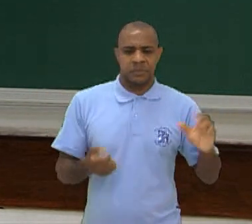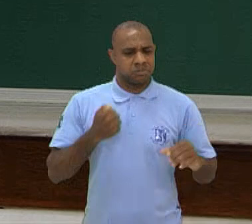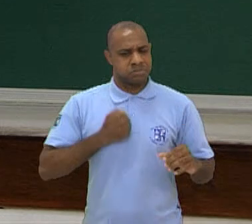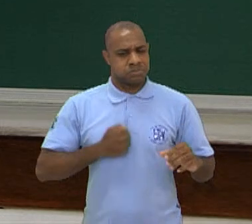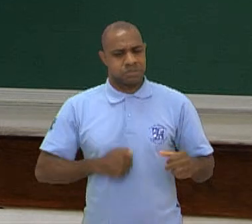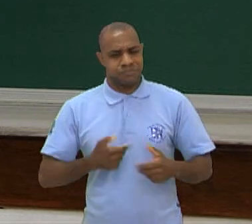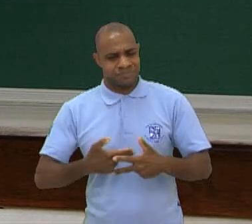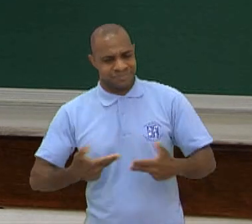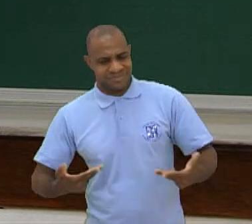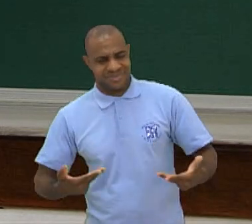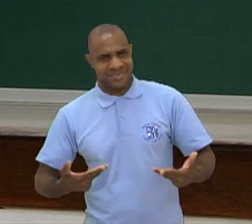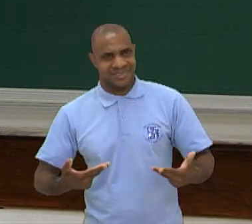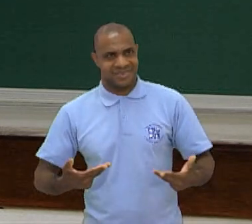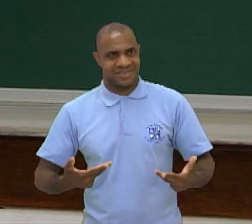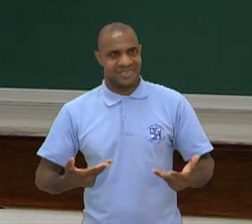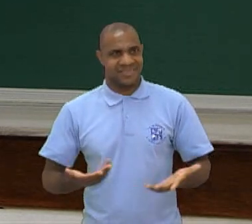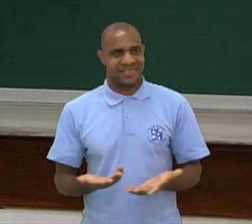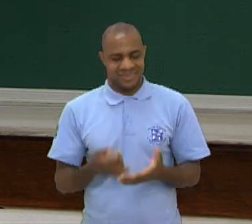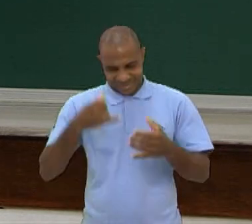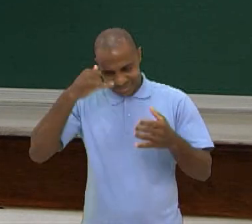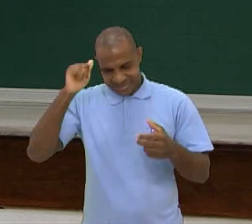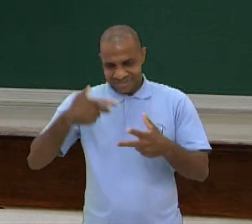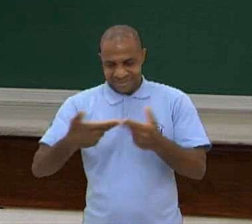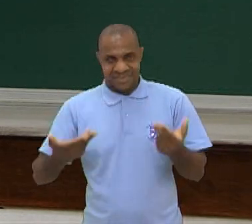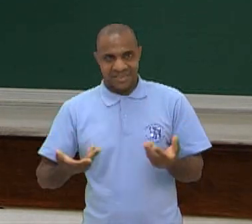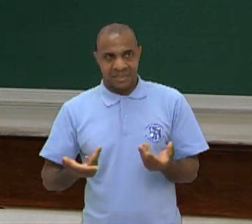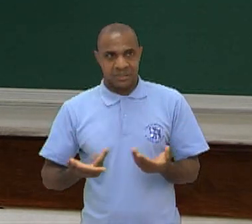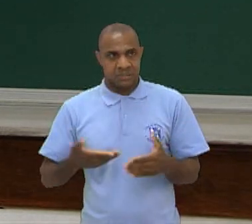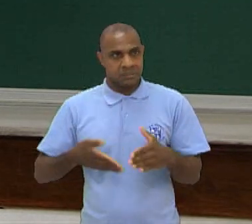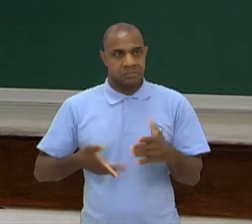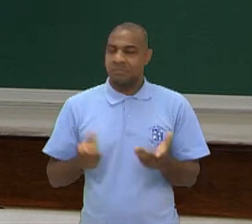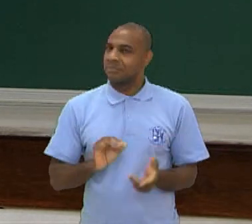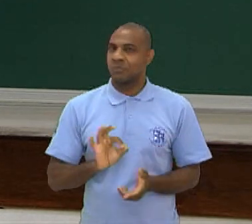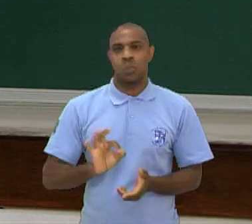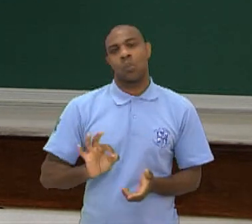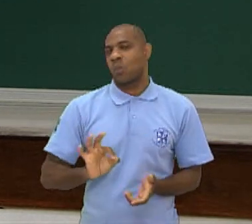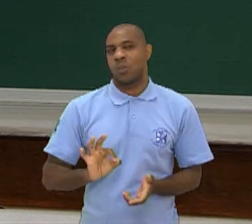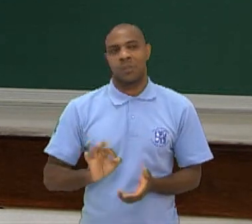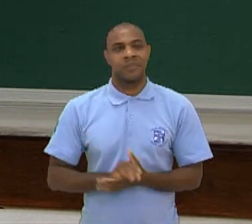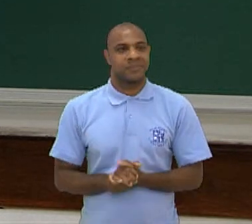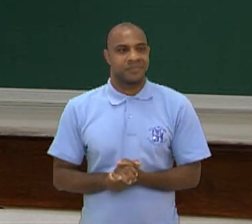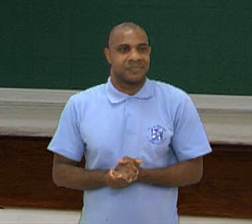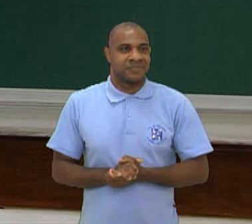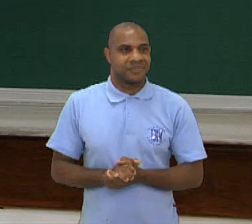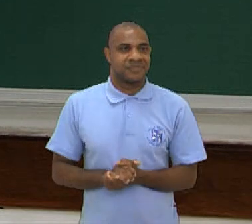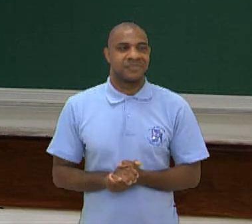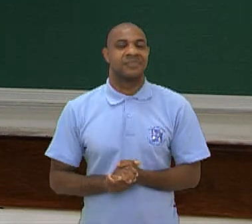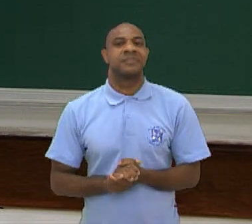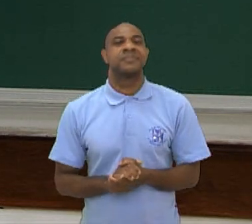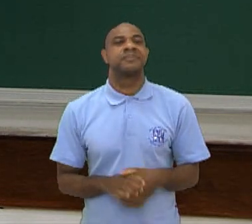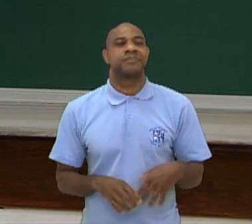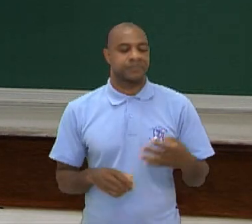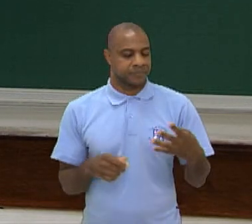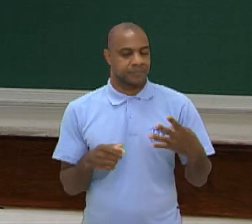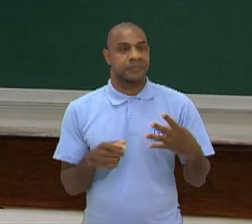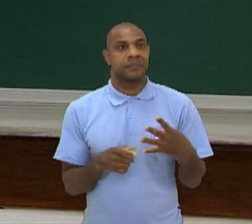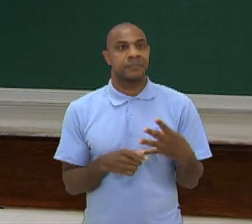Isso é importante também para adubar a terra, mas também não é isso que vai evitar que, se o solo tiver com excesso de nitrogênio, isso acabe chegando nos